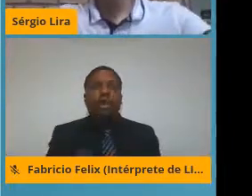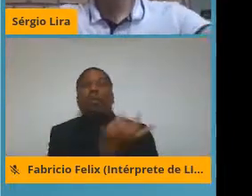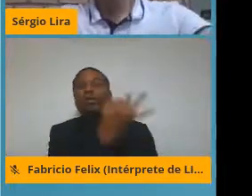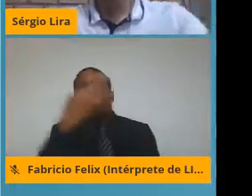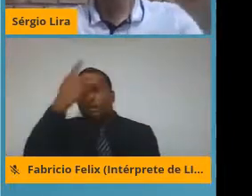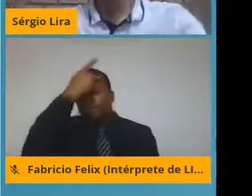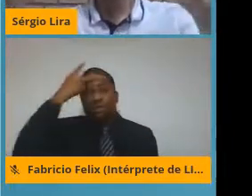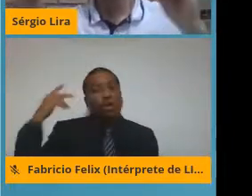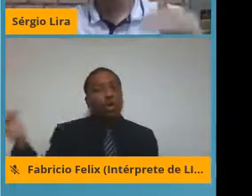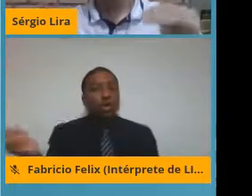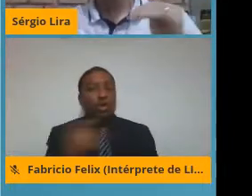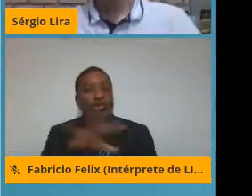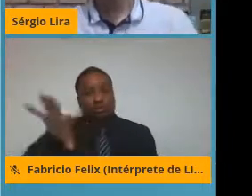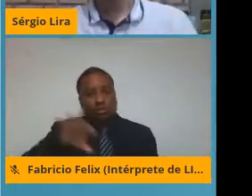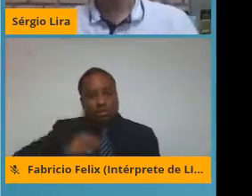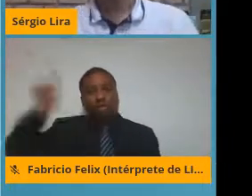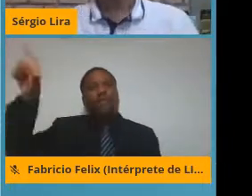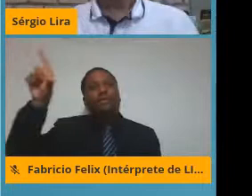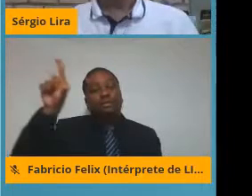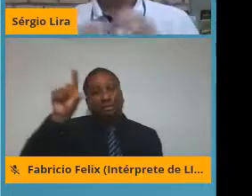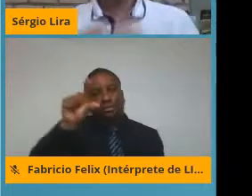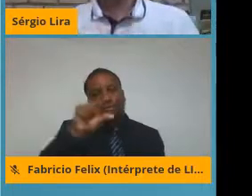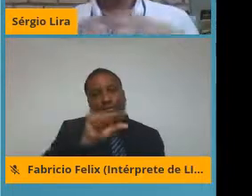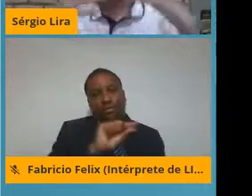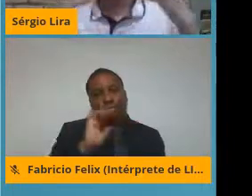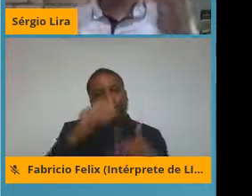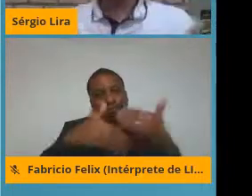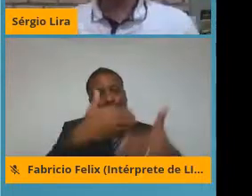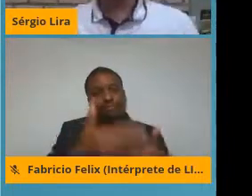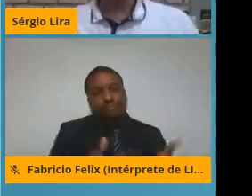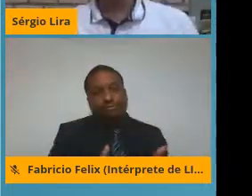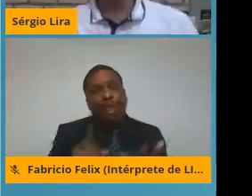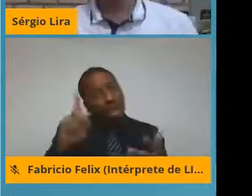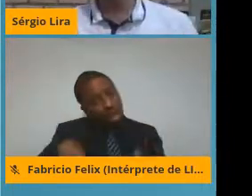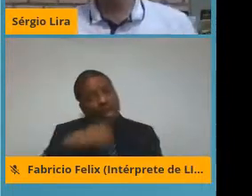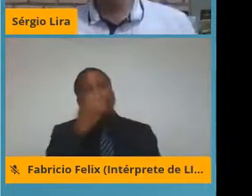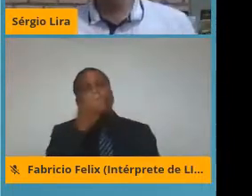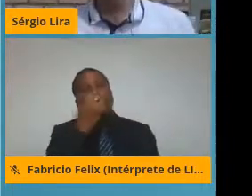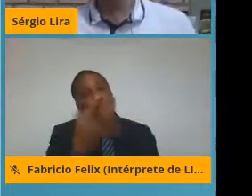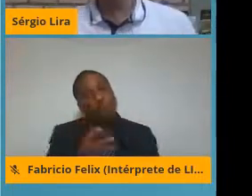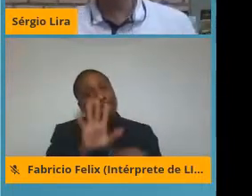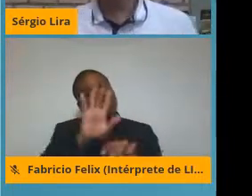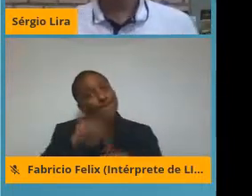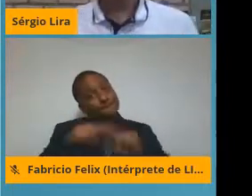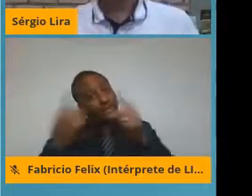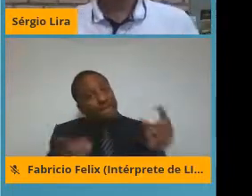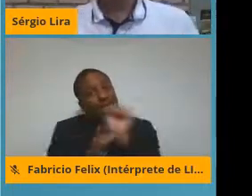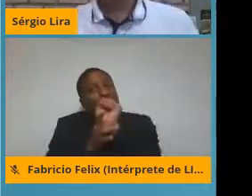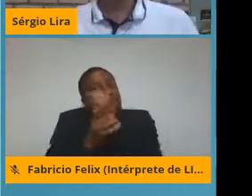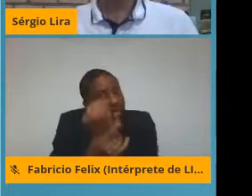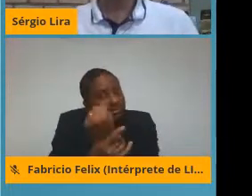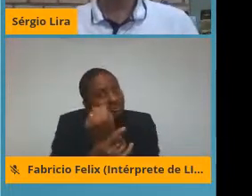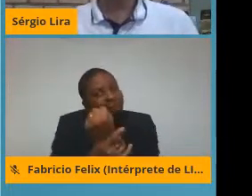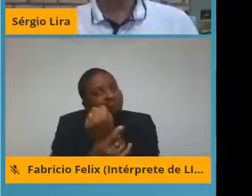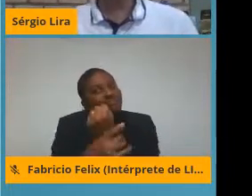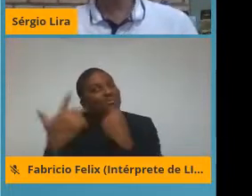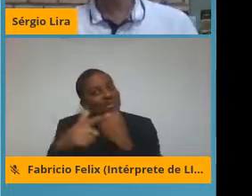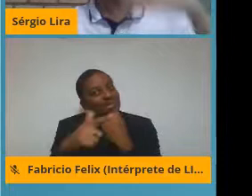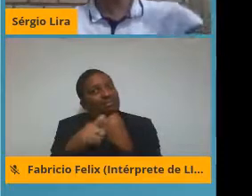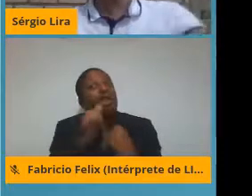pessoas contaminadas está caindo cada vez mais. Isso é uma coisa boa, mas não é uma garantia, como a gente viu no caso da